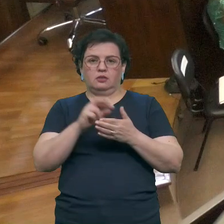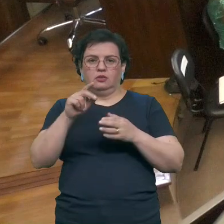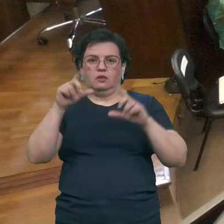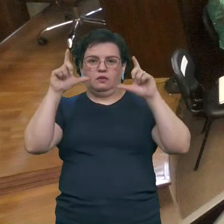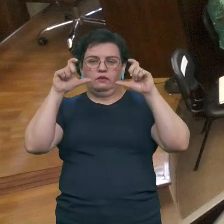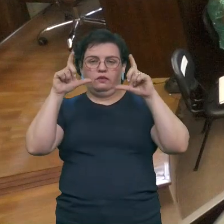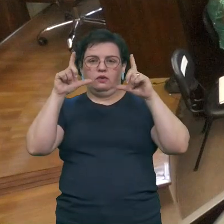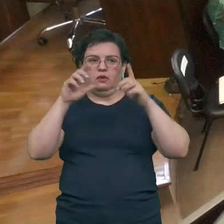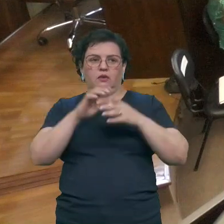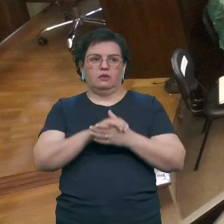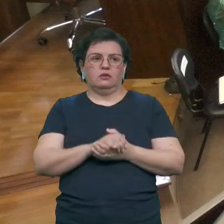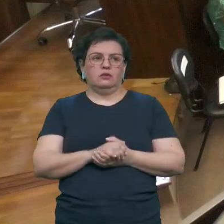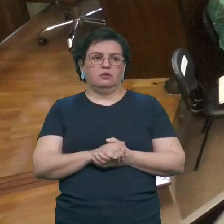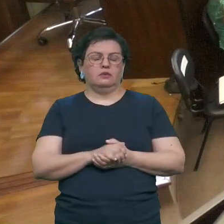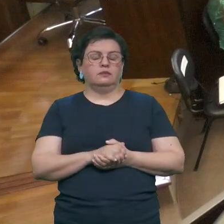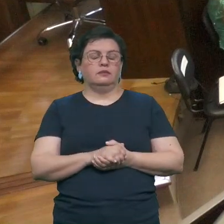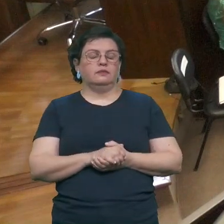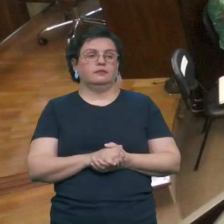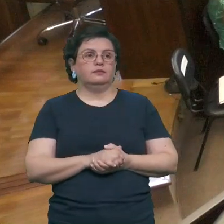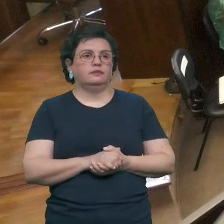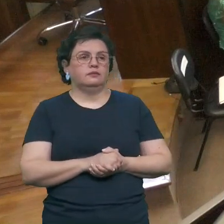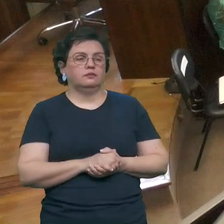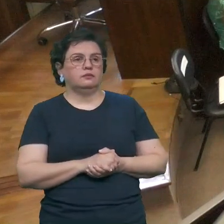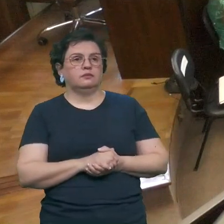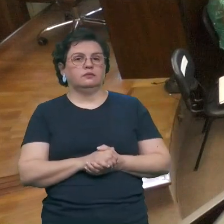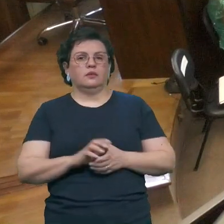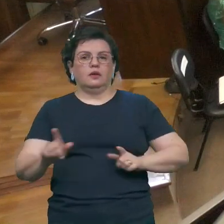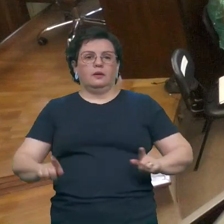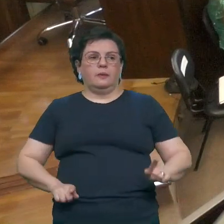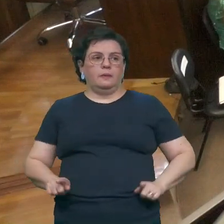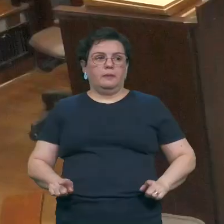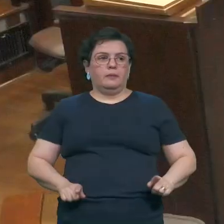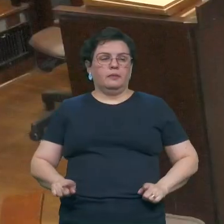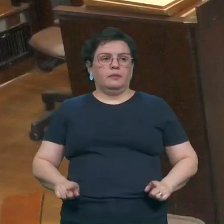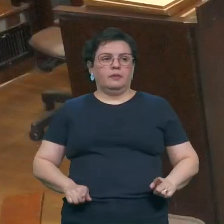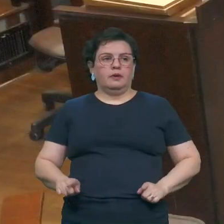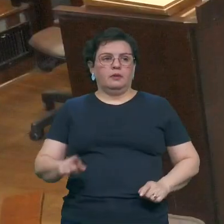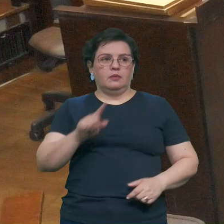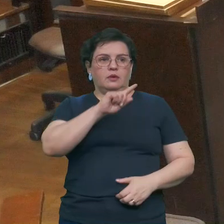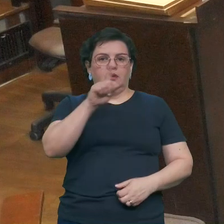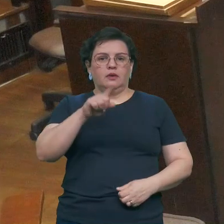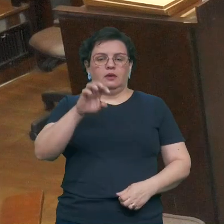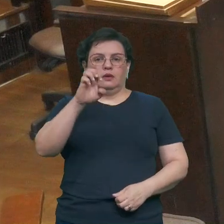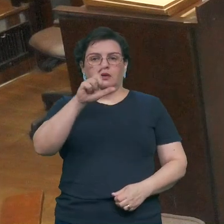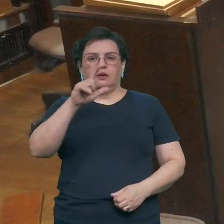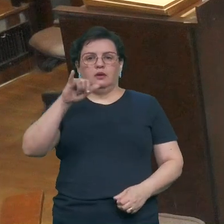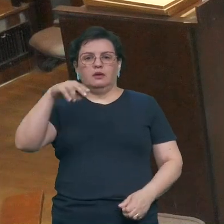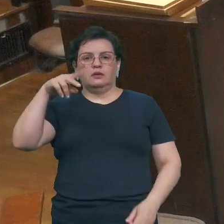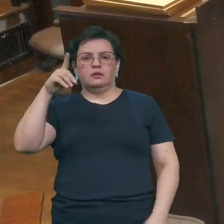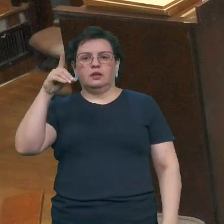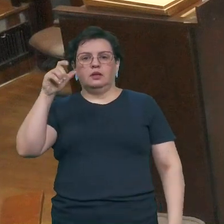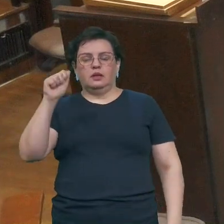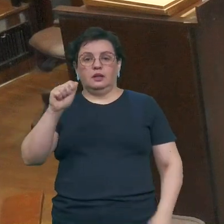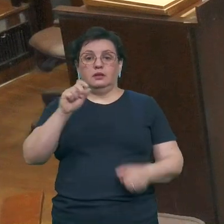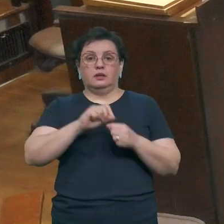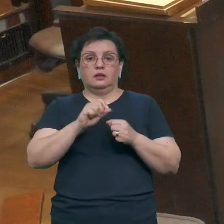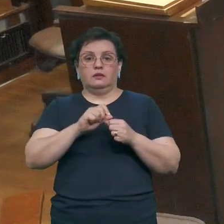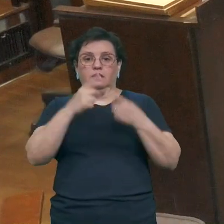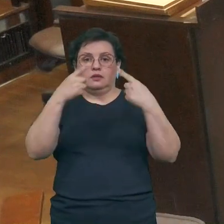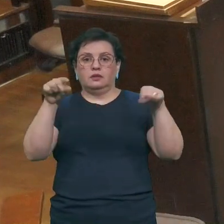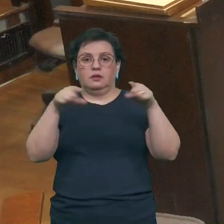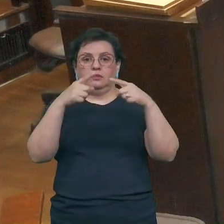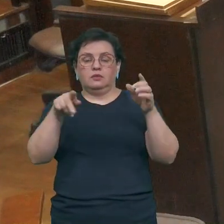e Complexo Brás Alessio. É prima da autora do hino a Marília, Zelinda Tognoli Galati Moneta. Seu orgulho